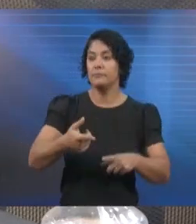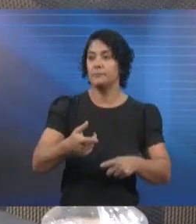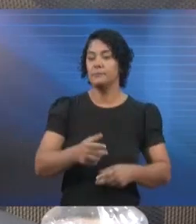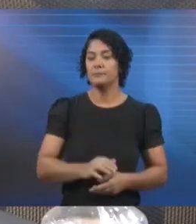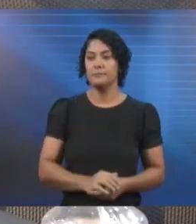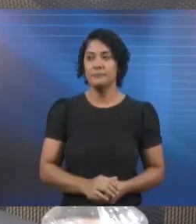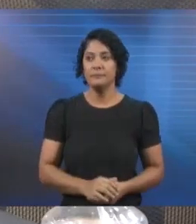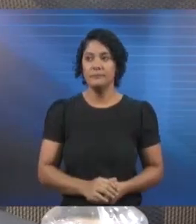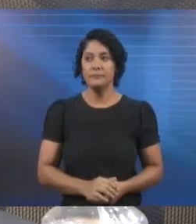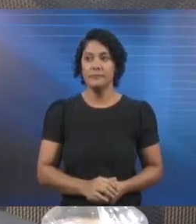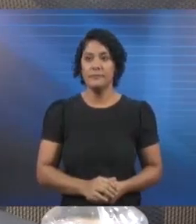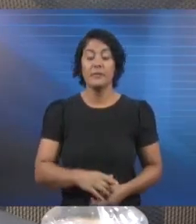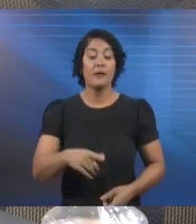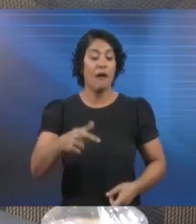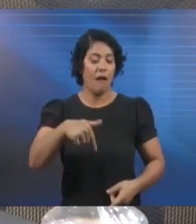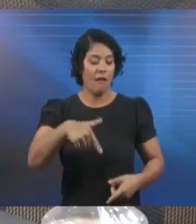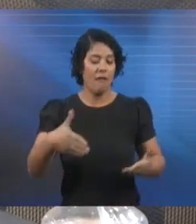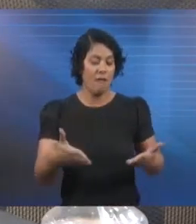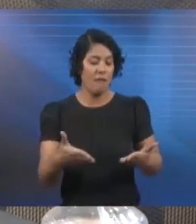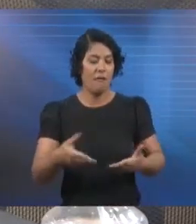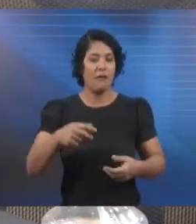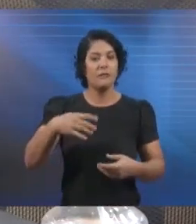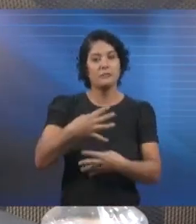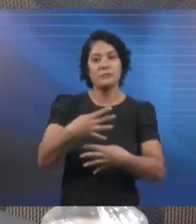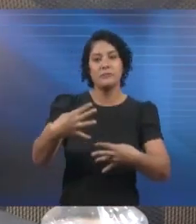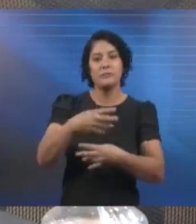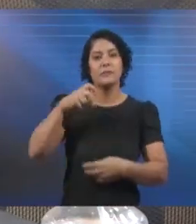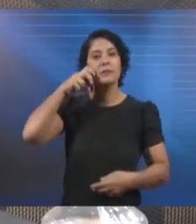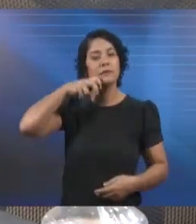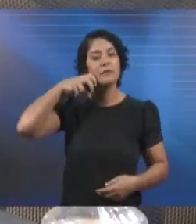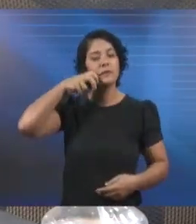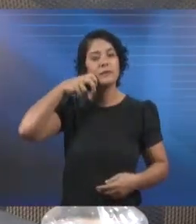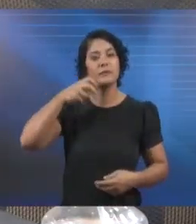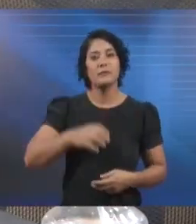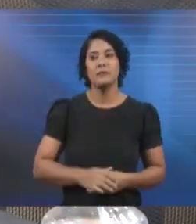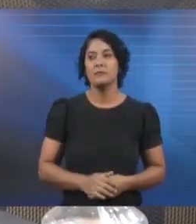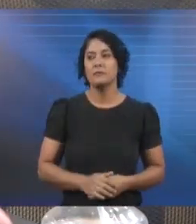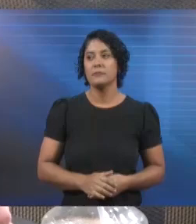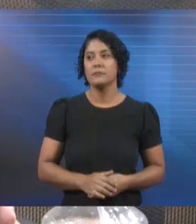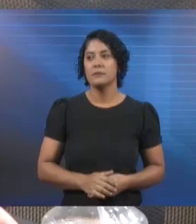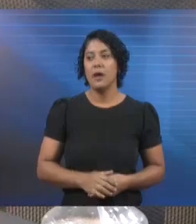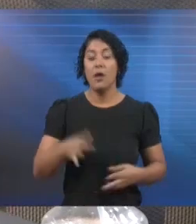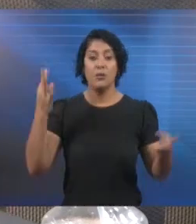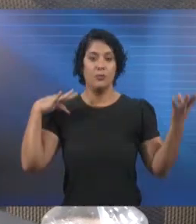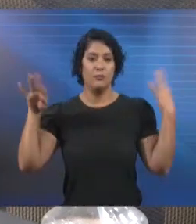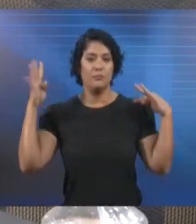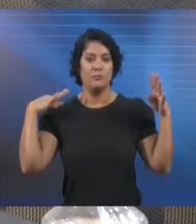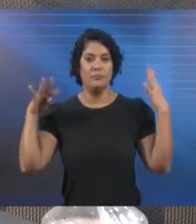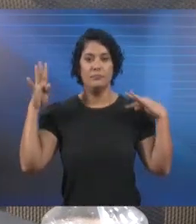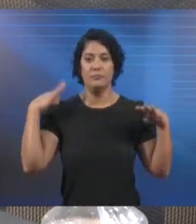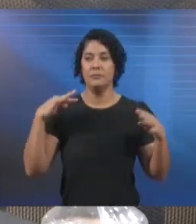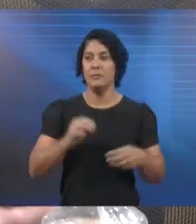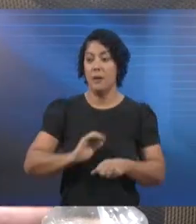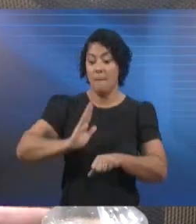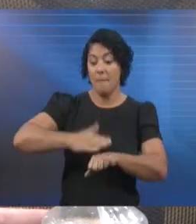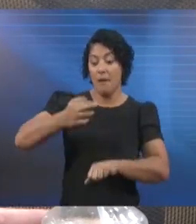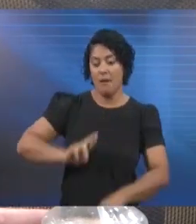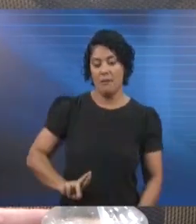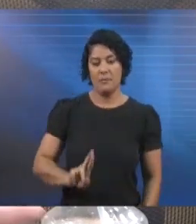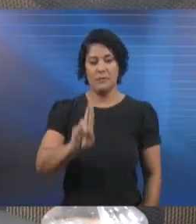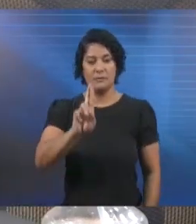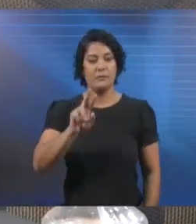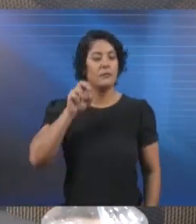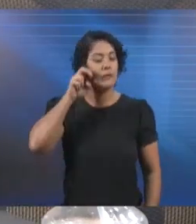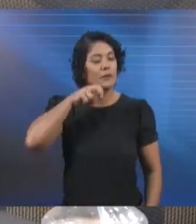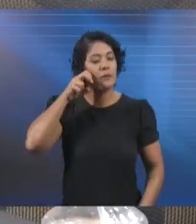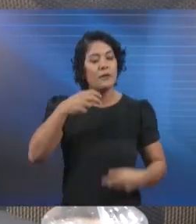eh que temos aqui na cidade de Natal nessa parte do Turismo que mais representa a cidade de